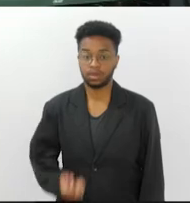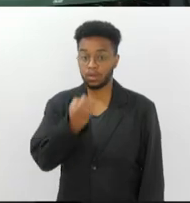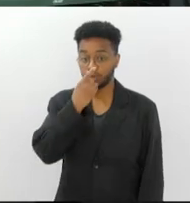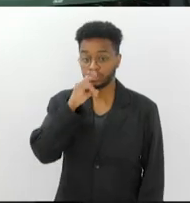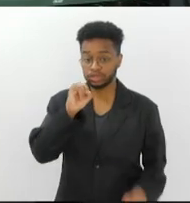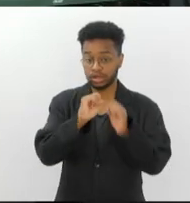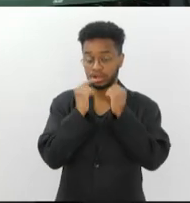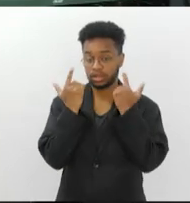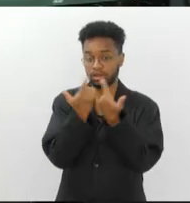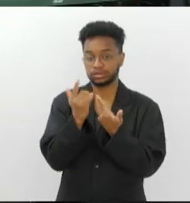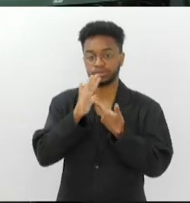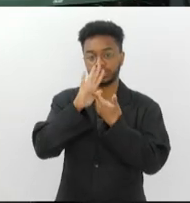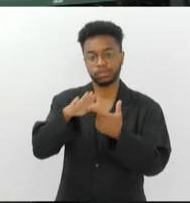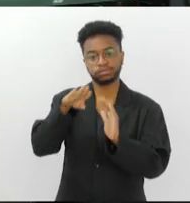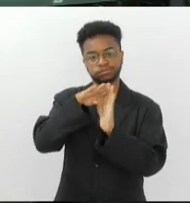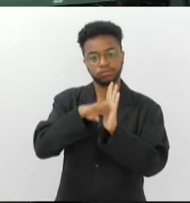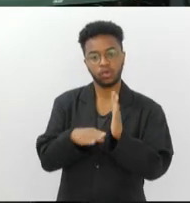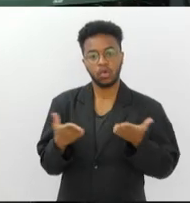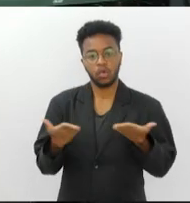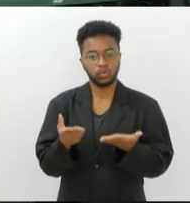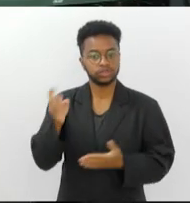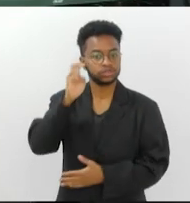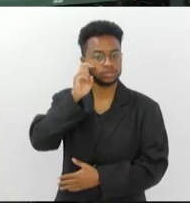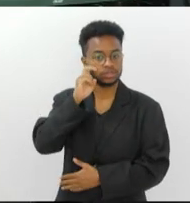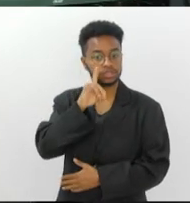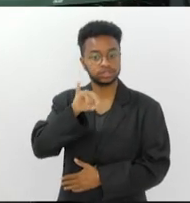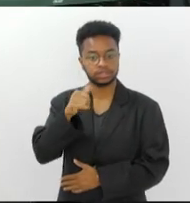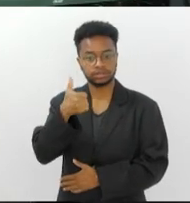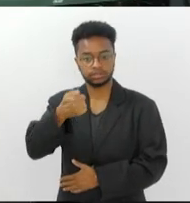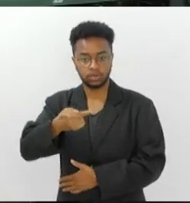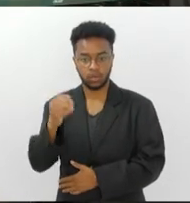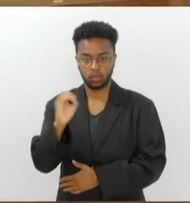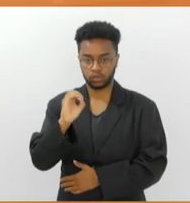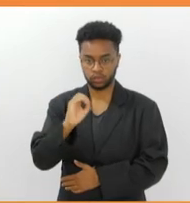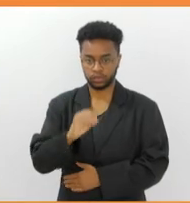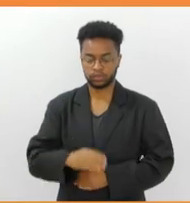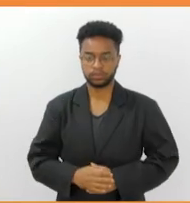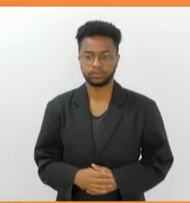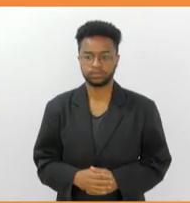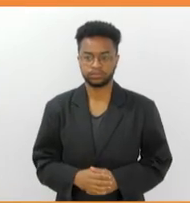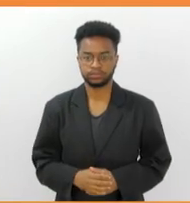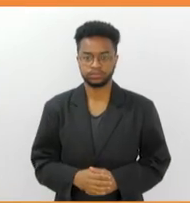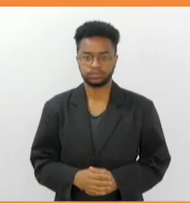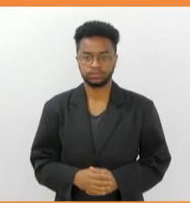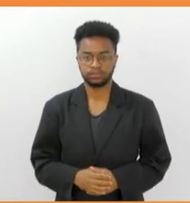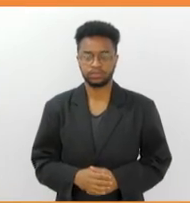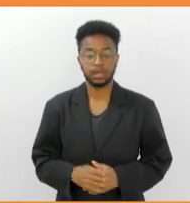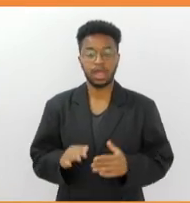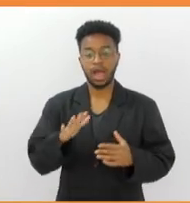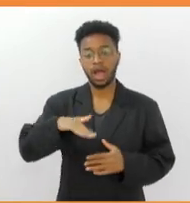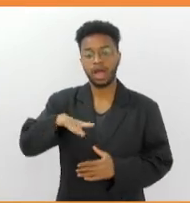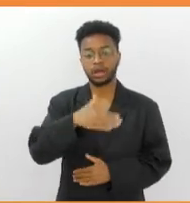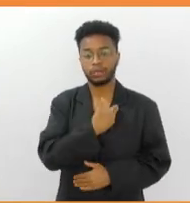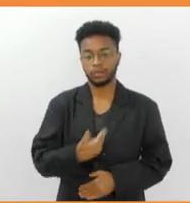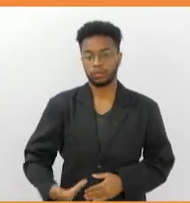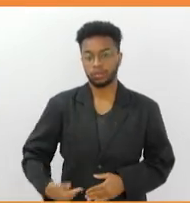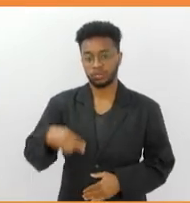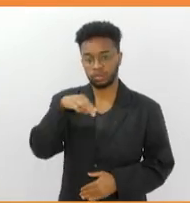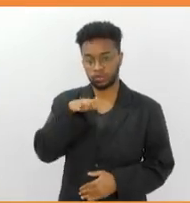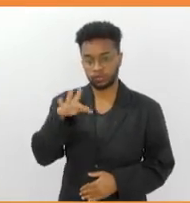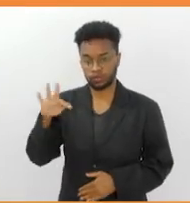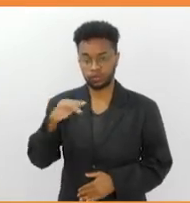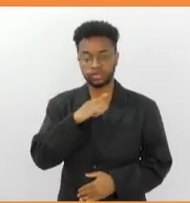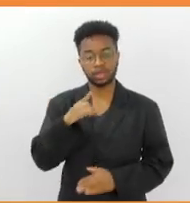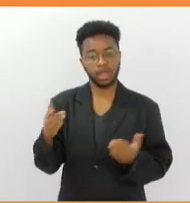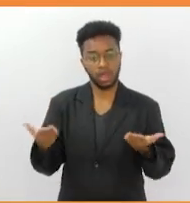O Bom Dia Alerje traz os seguintes destaques nesta quinta-feira, 17 de outubro. Rede pública de Nova Friburgo passa a